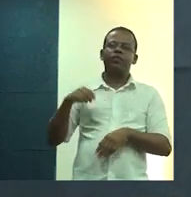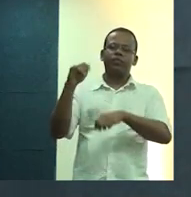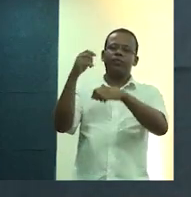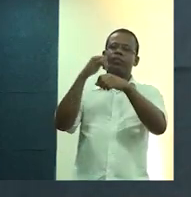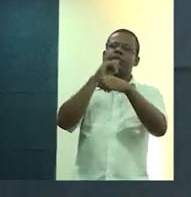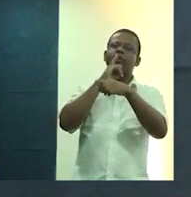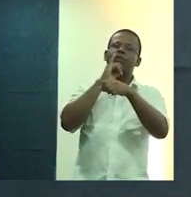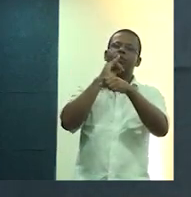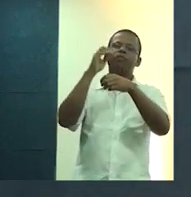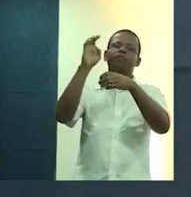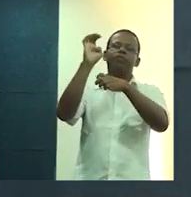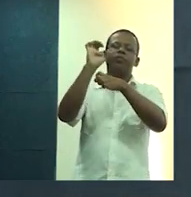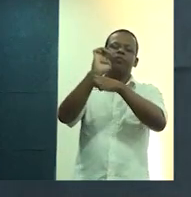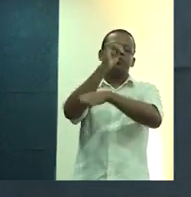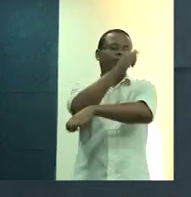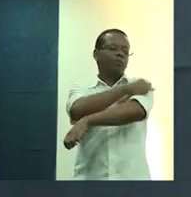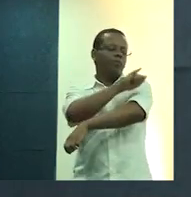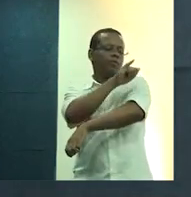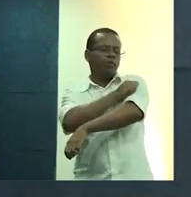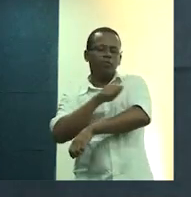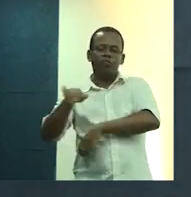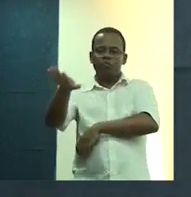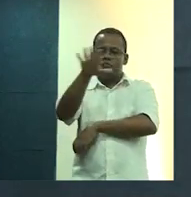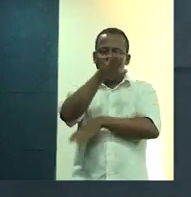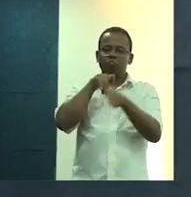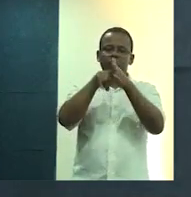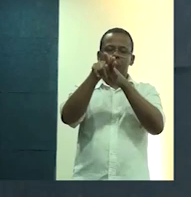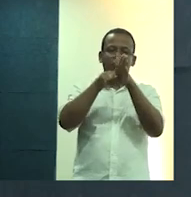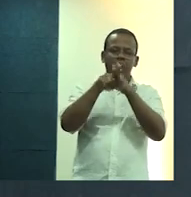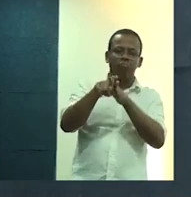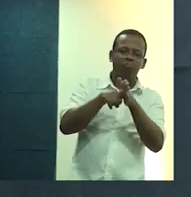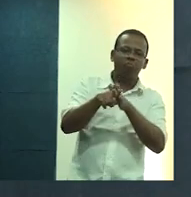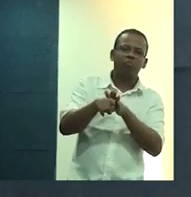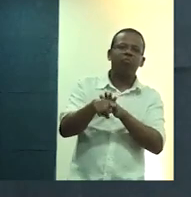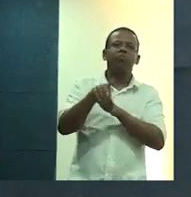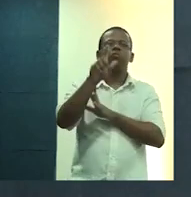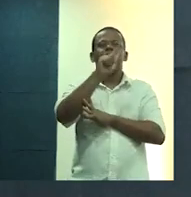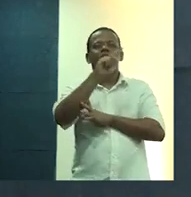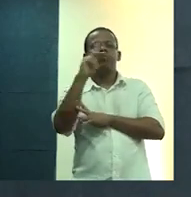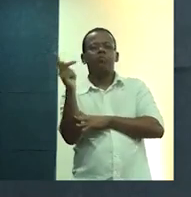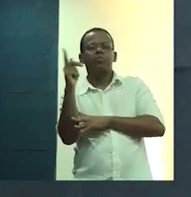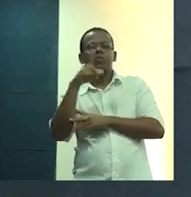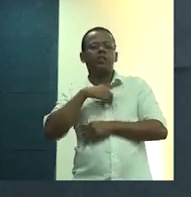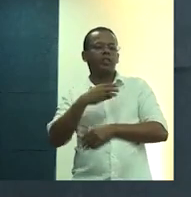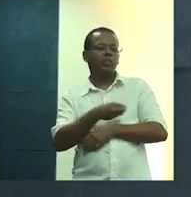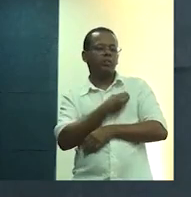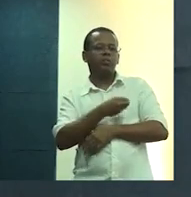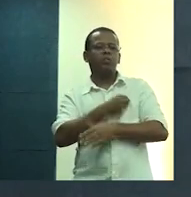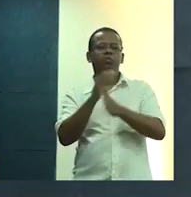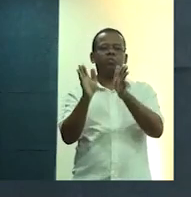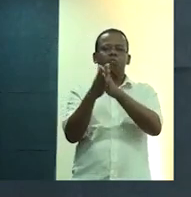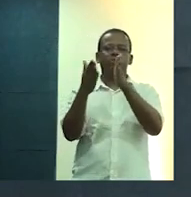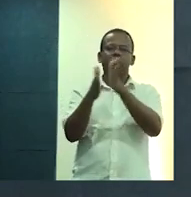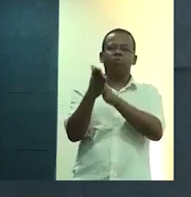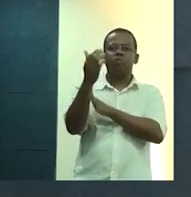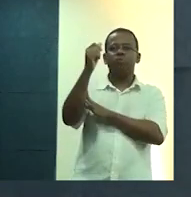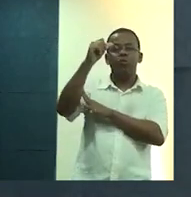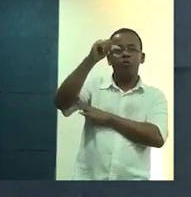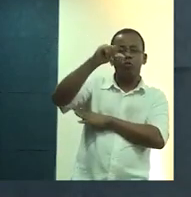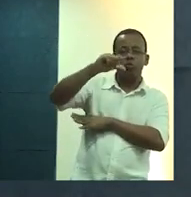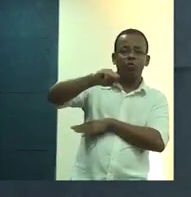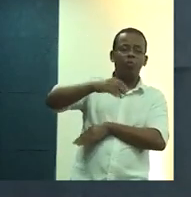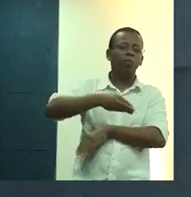do Rio de Janeiro como ele como eles parcializa isso na cidade e dizer AK que são de baixas condições de vida precárias condições de vida